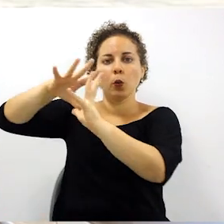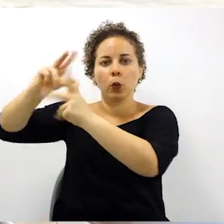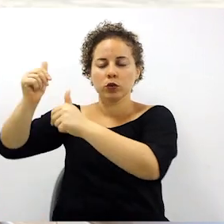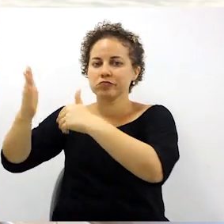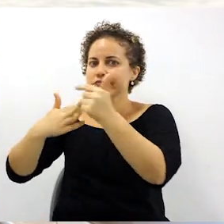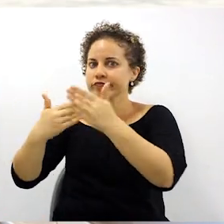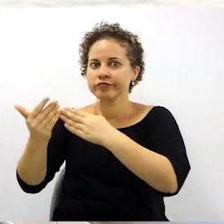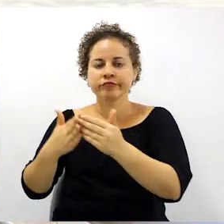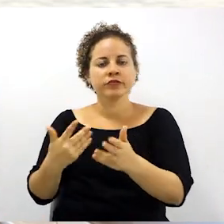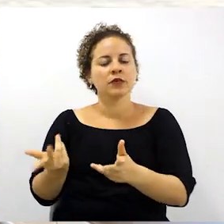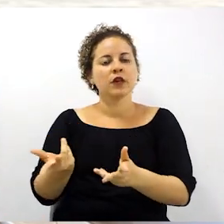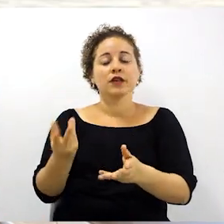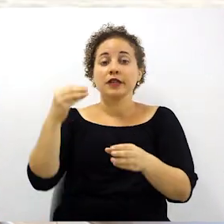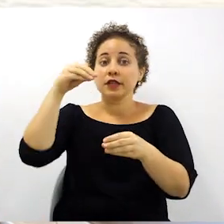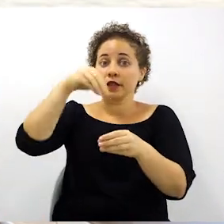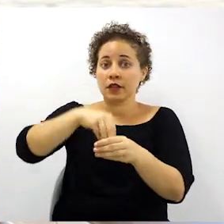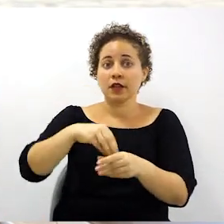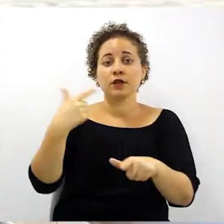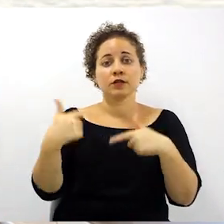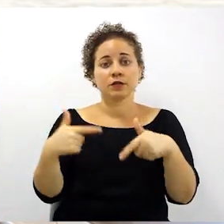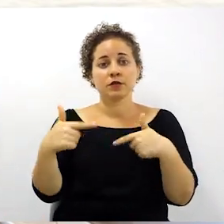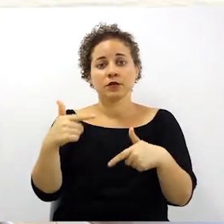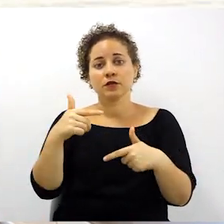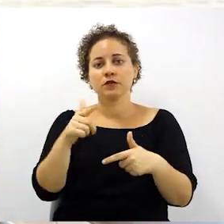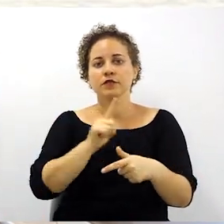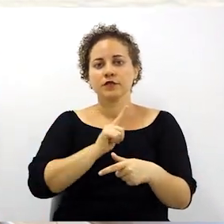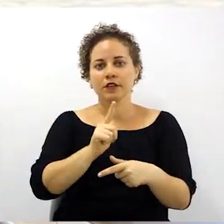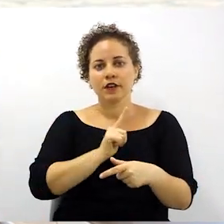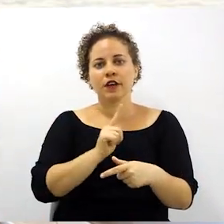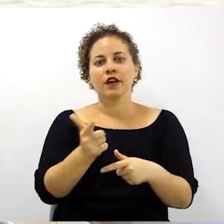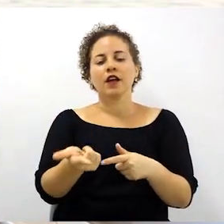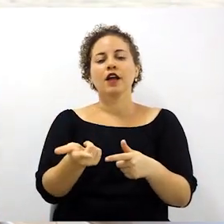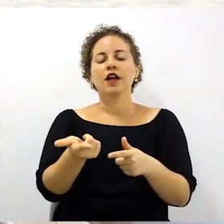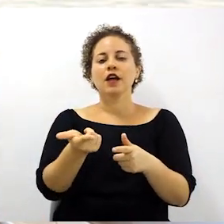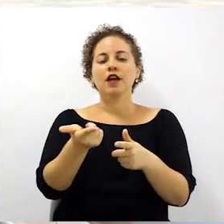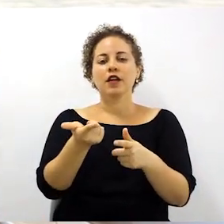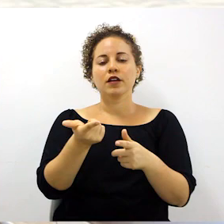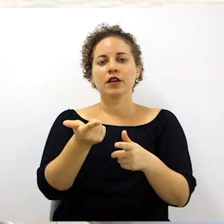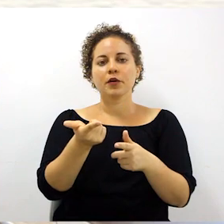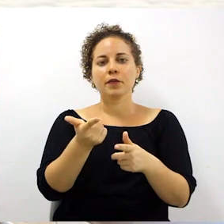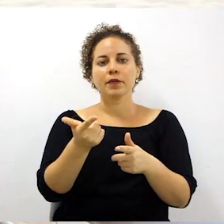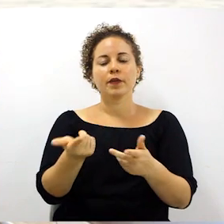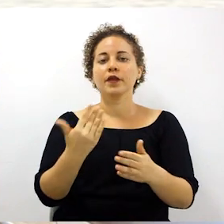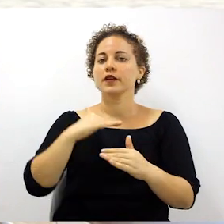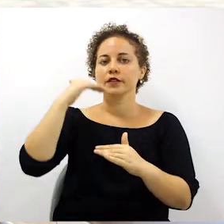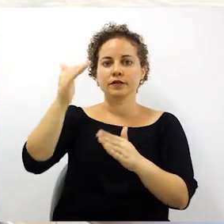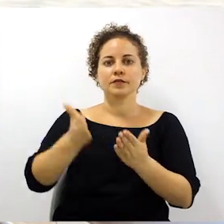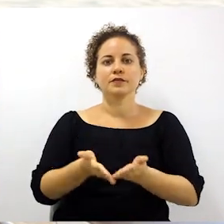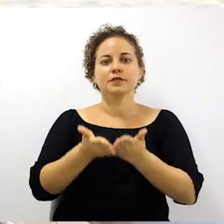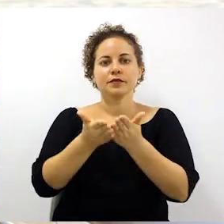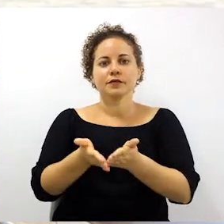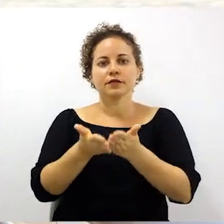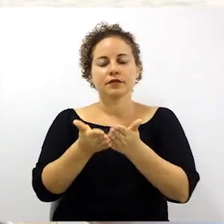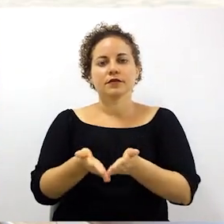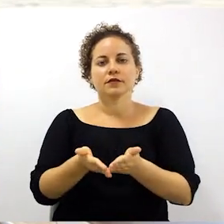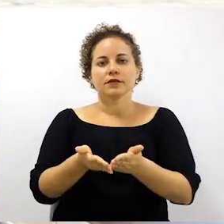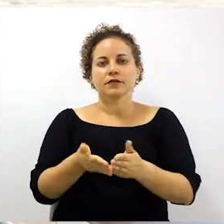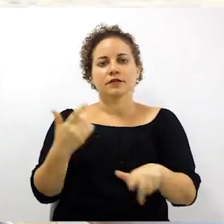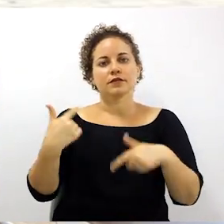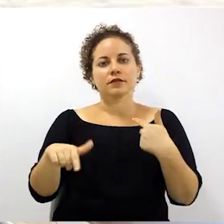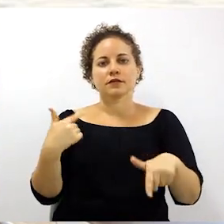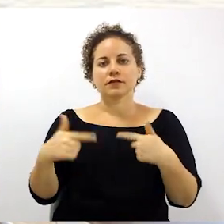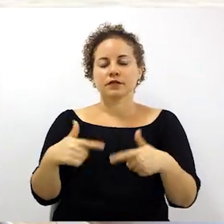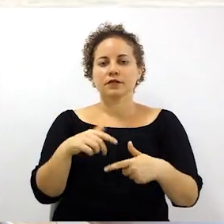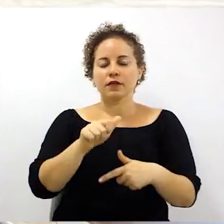haja trabalhador no interior dela e essa embarcação esteja em alto mar, trata-se de